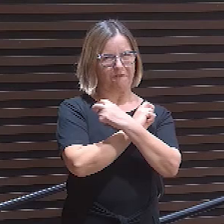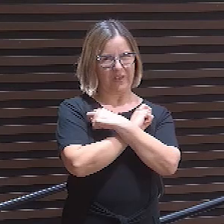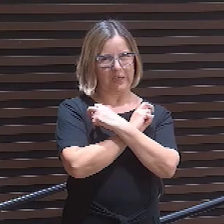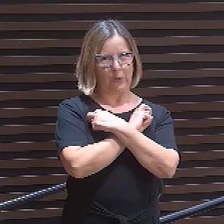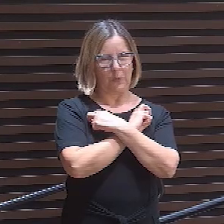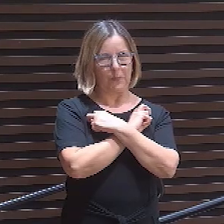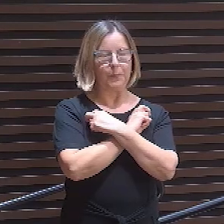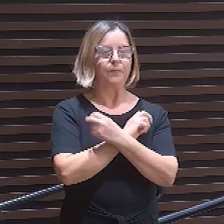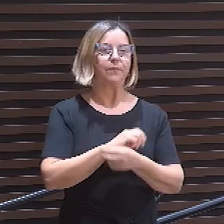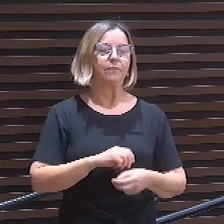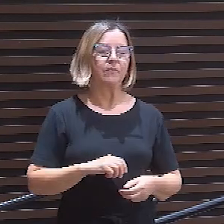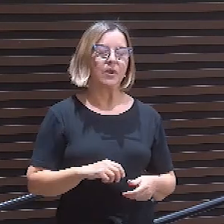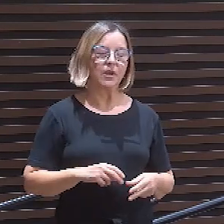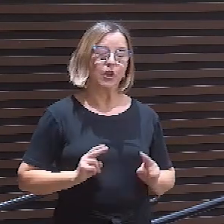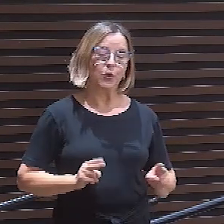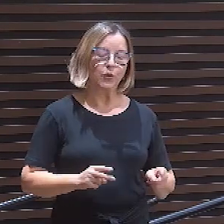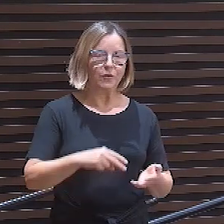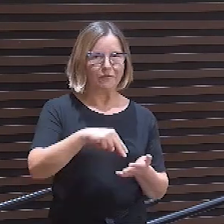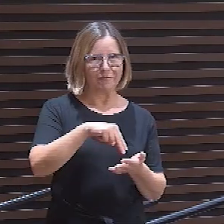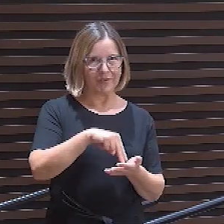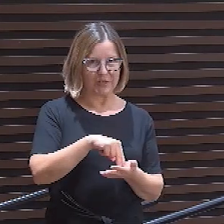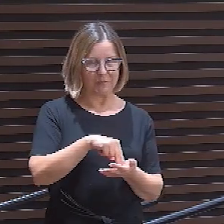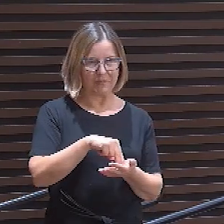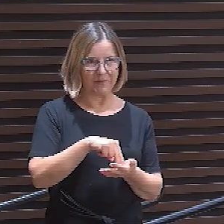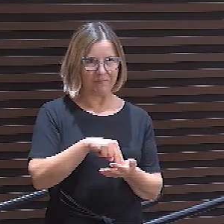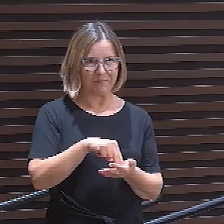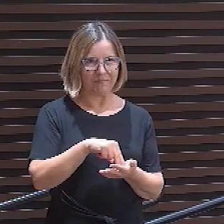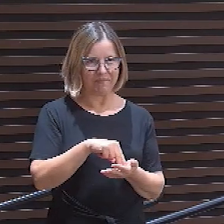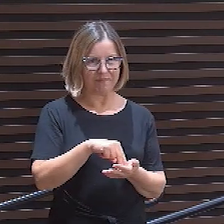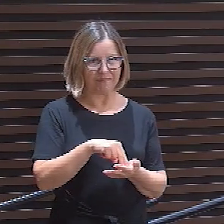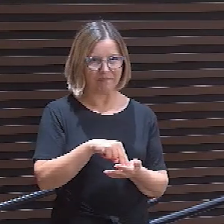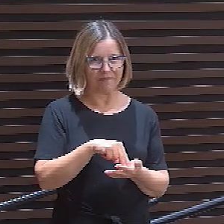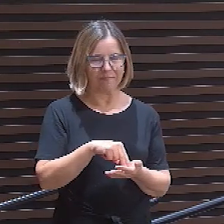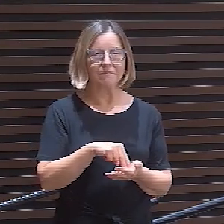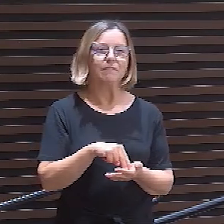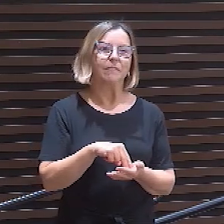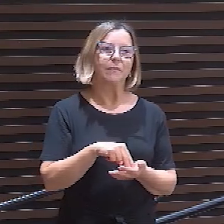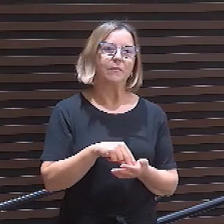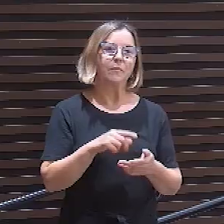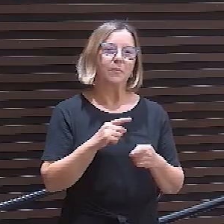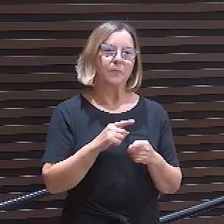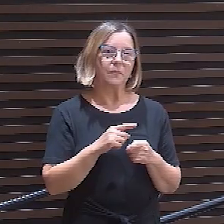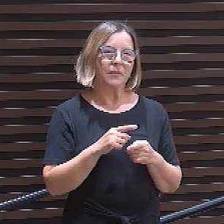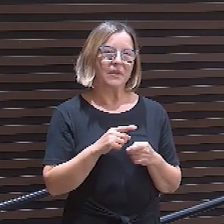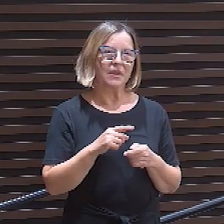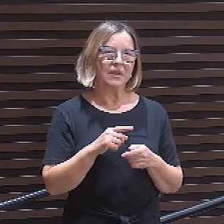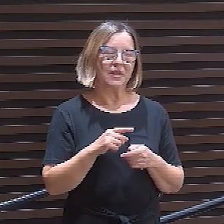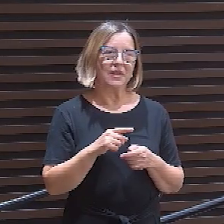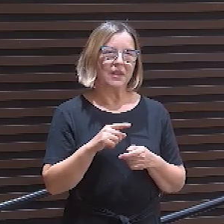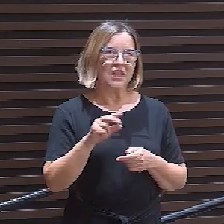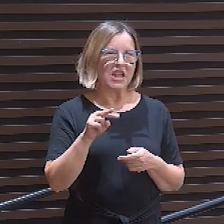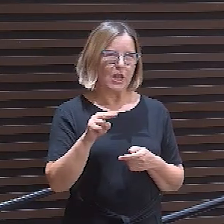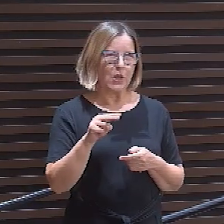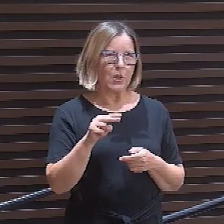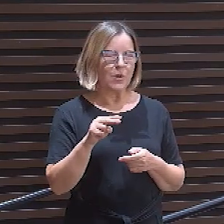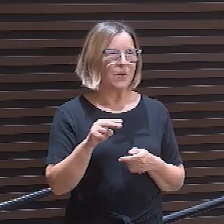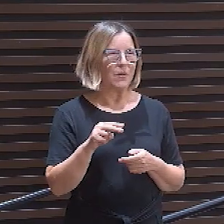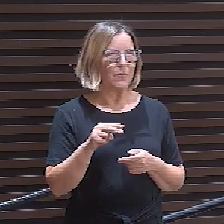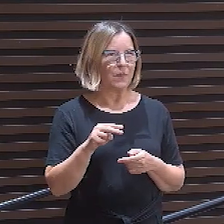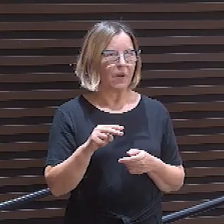e permaneceu firme como quem vê aquele que é invisível. Olha